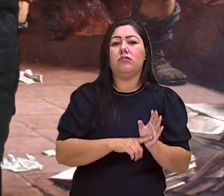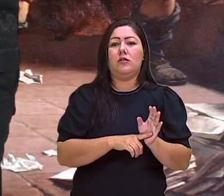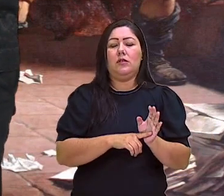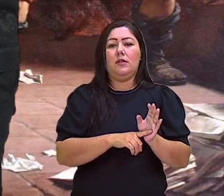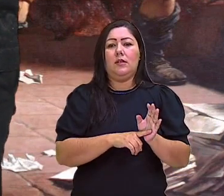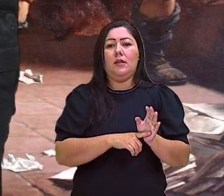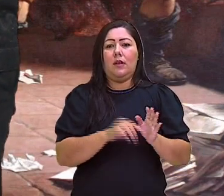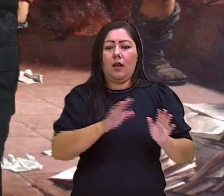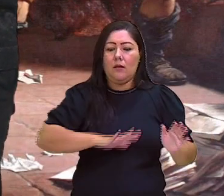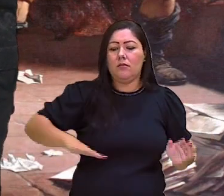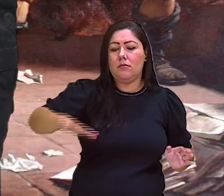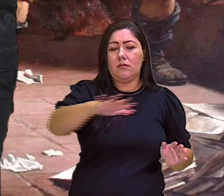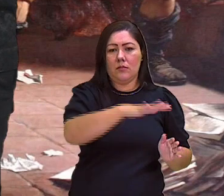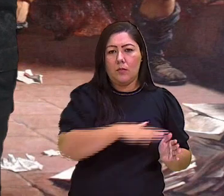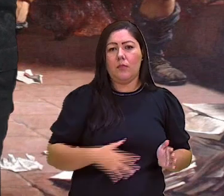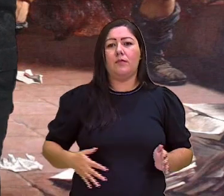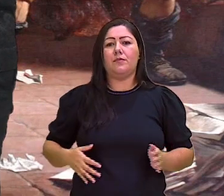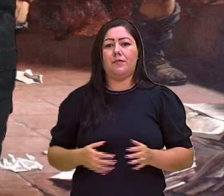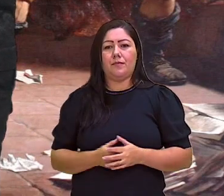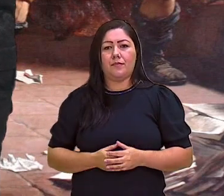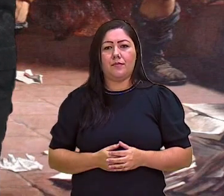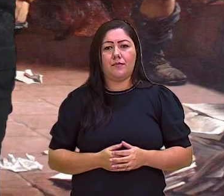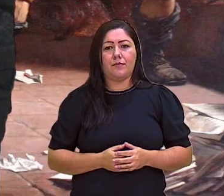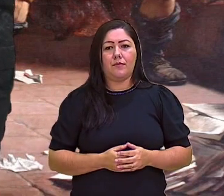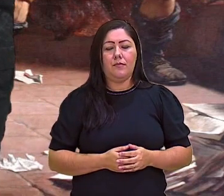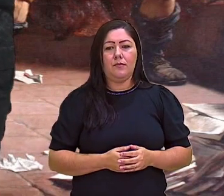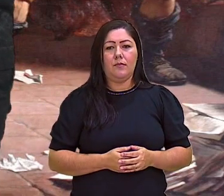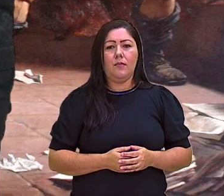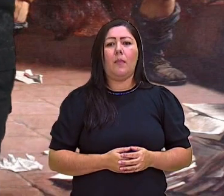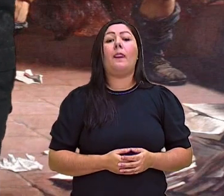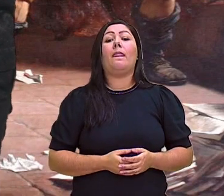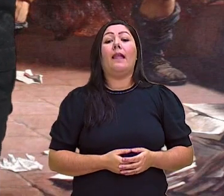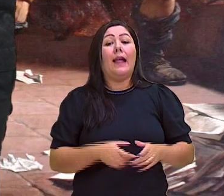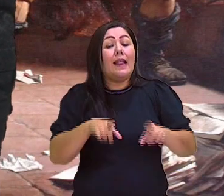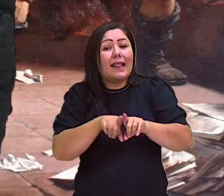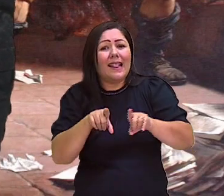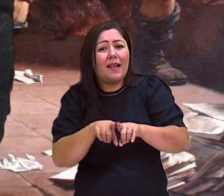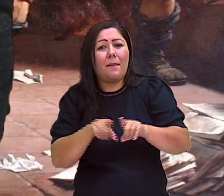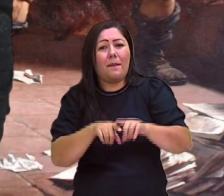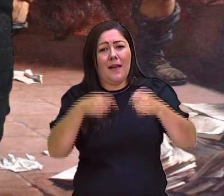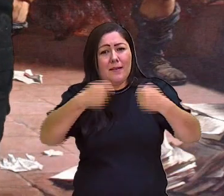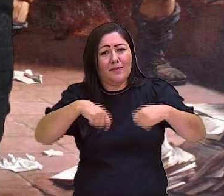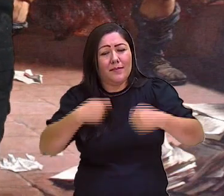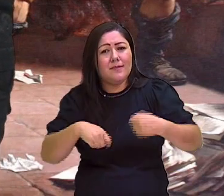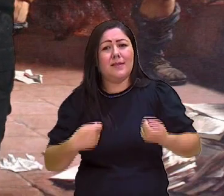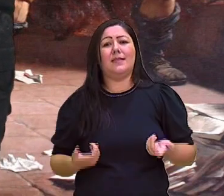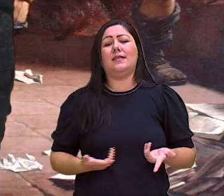garantidos, e desempenha os deveres que nesta condição